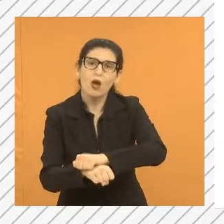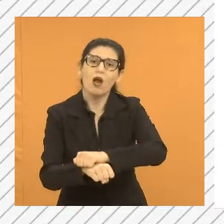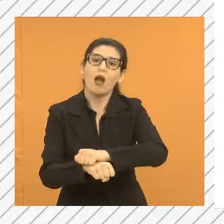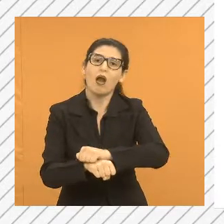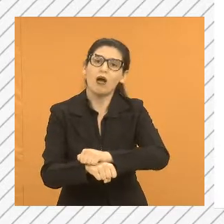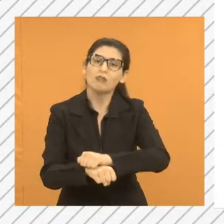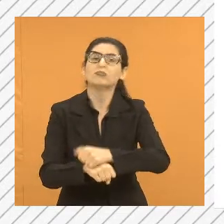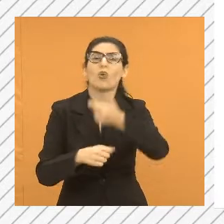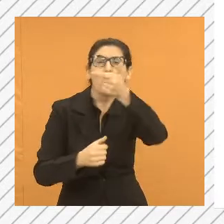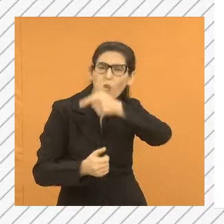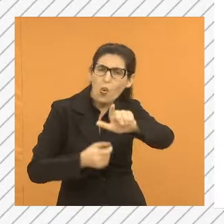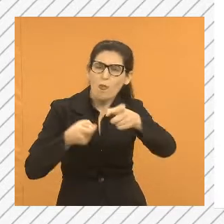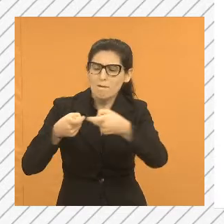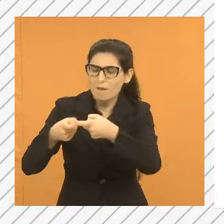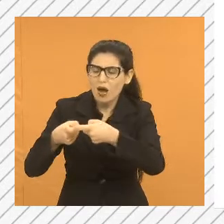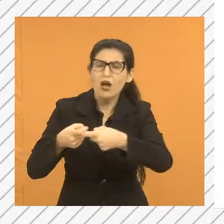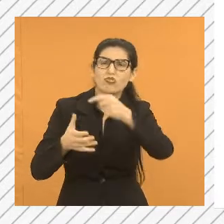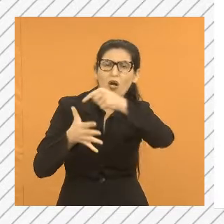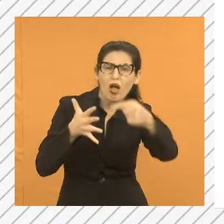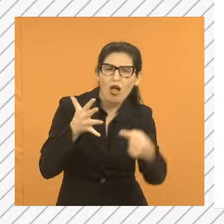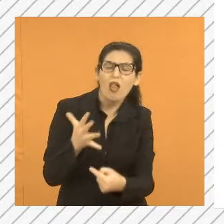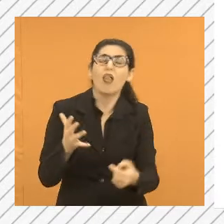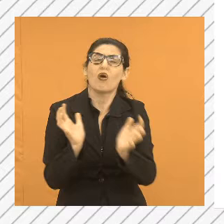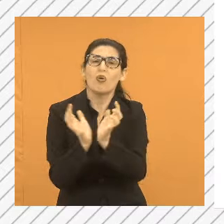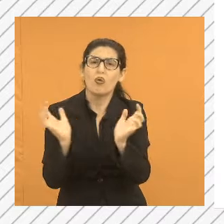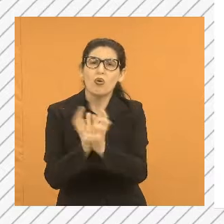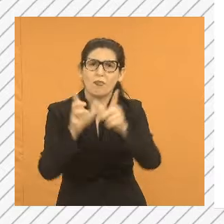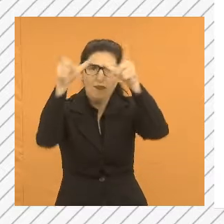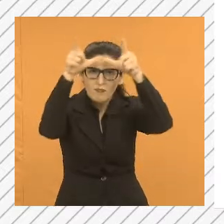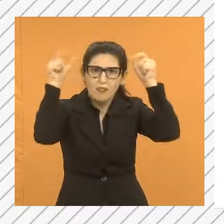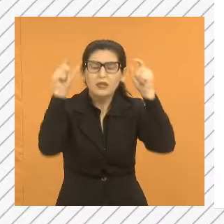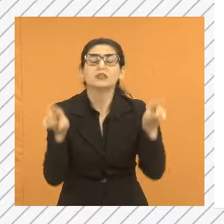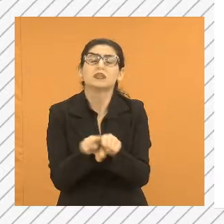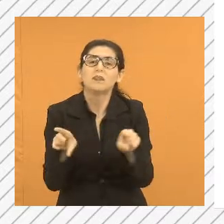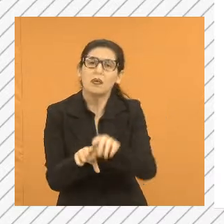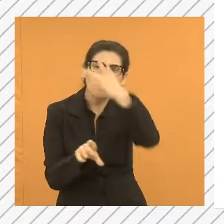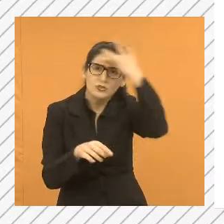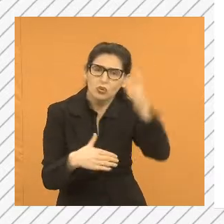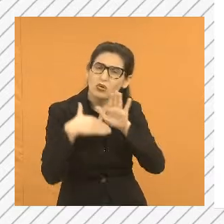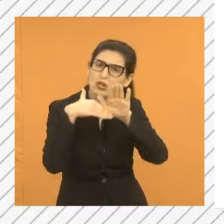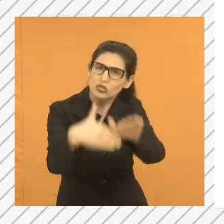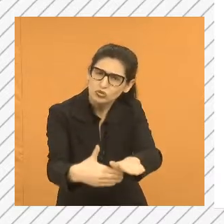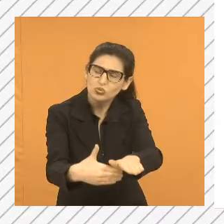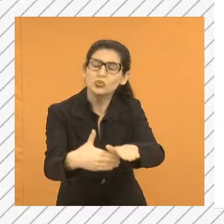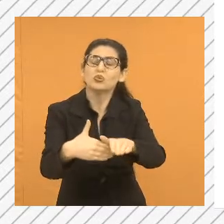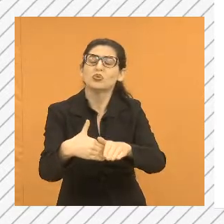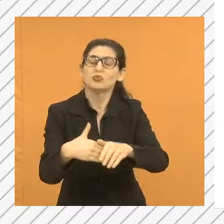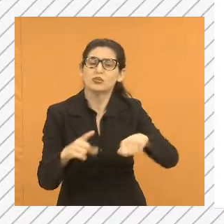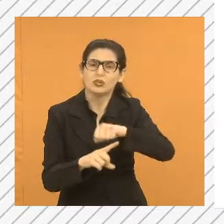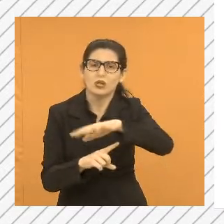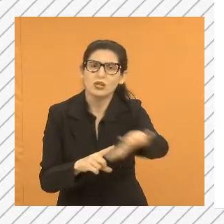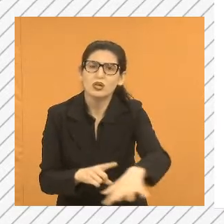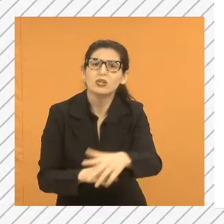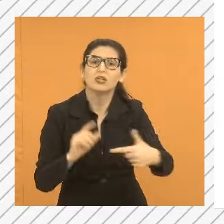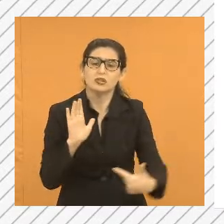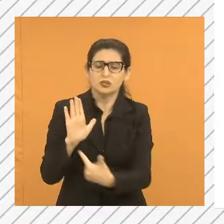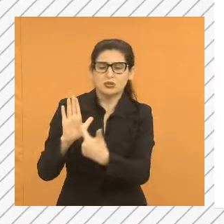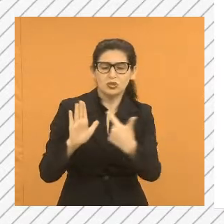de nível superior, equipe de enfermagem e agente comunitário, mantendo a média do segundo quadrimestre